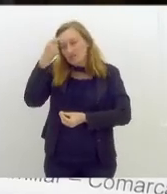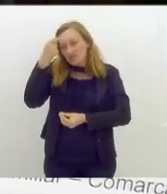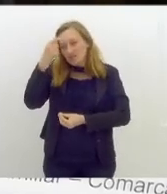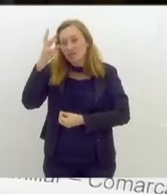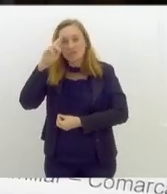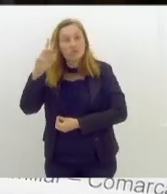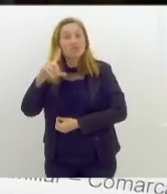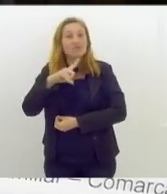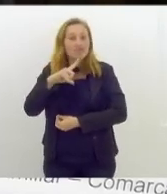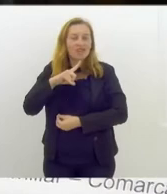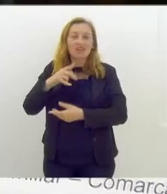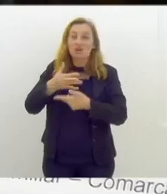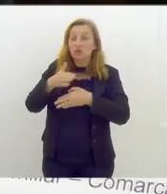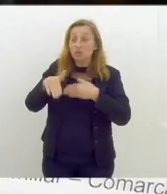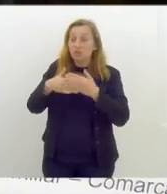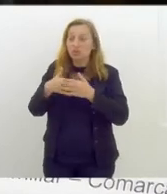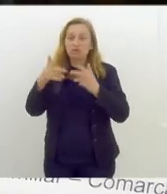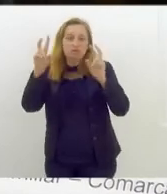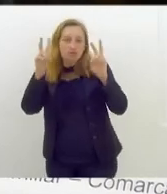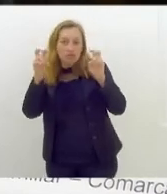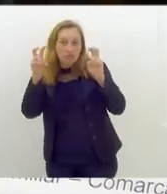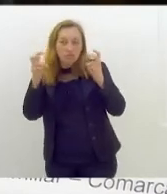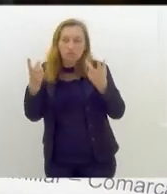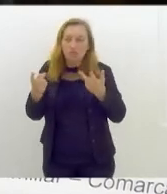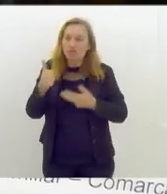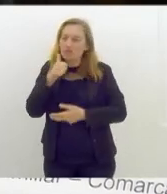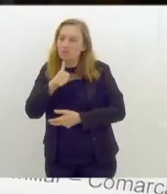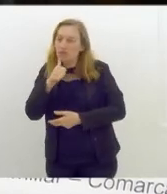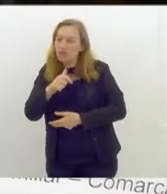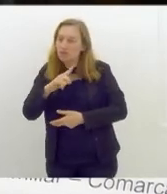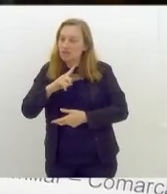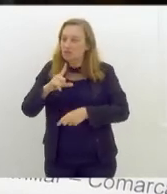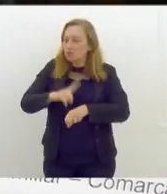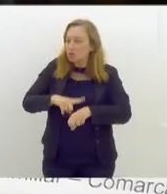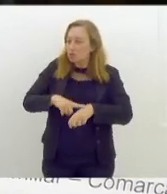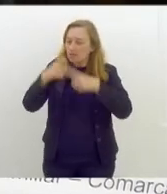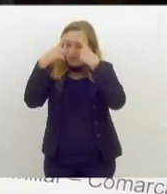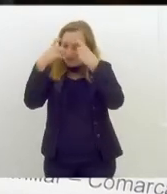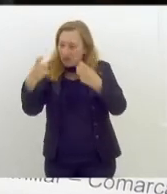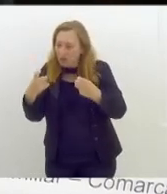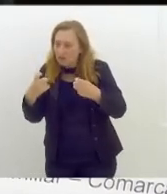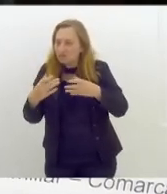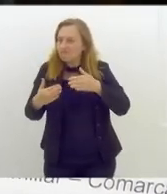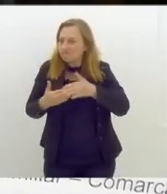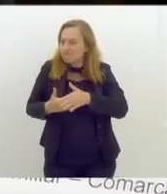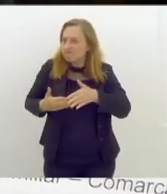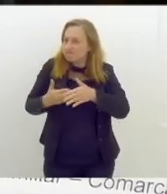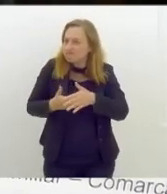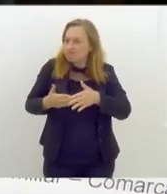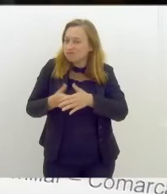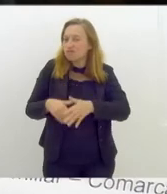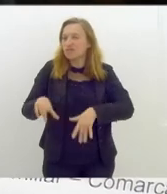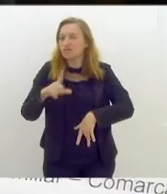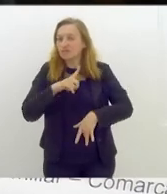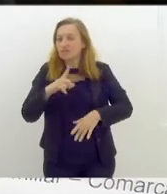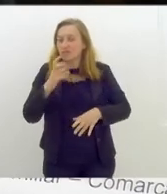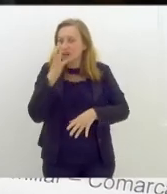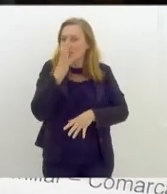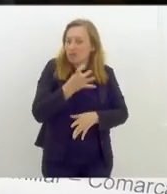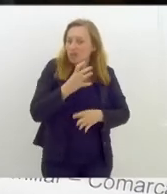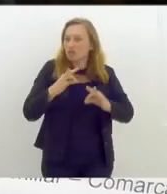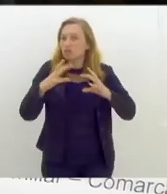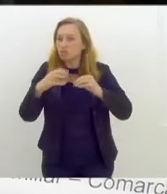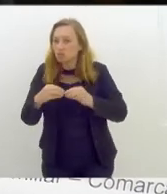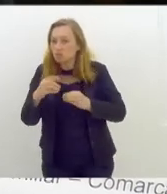essas questões que a mulher passa, não só no ciclo da violência, das barreiras que ela passa para efetuar uma denúncia.